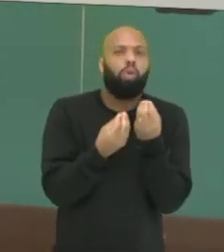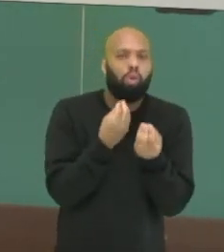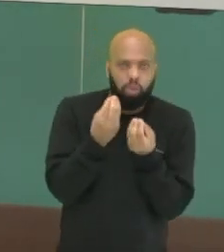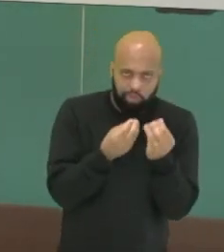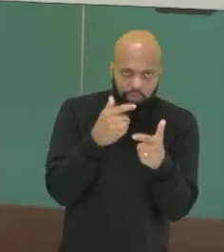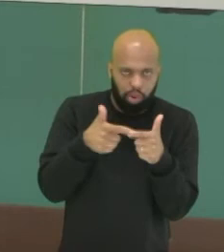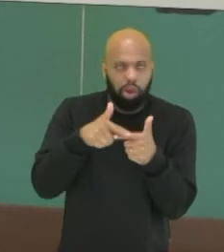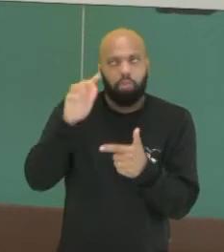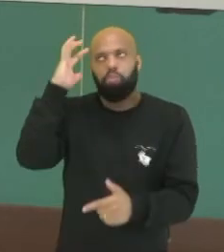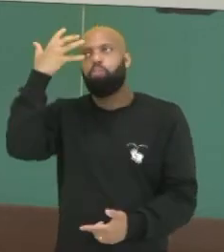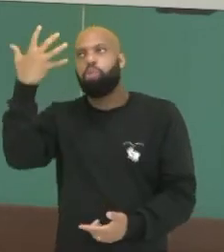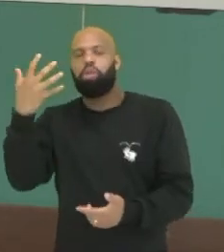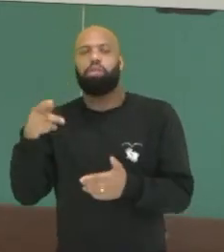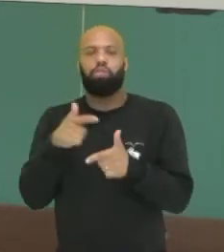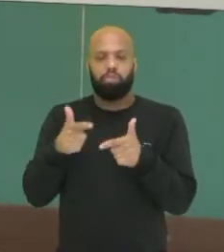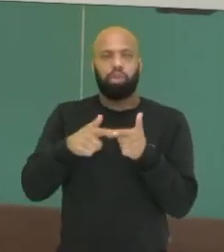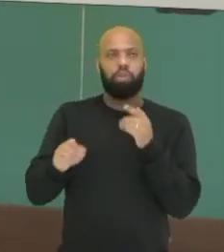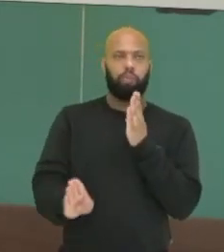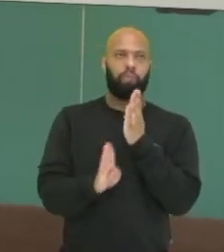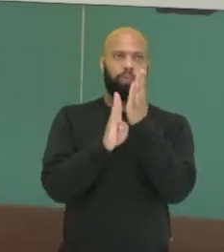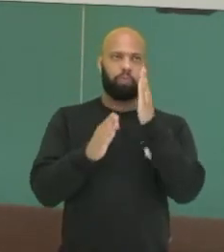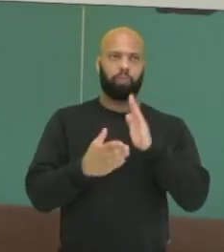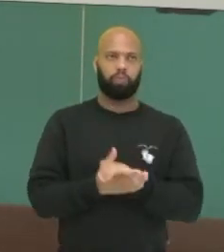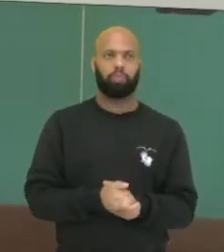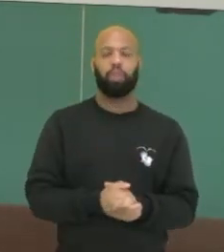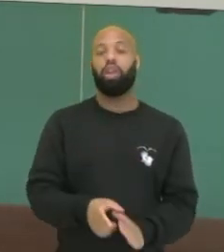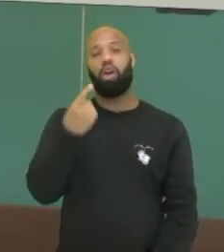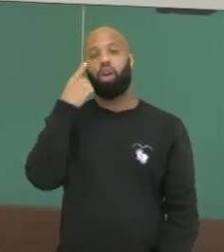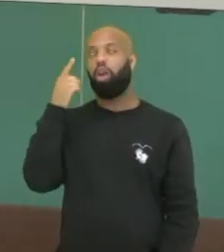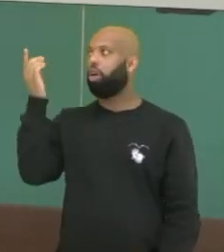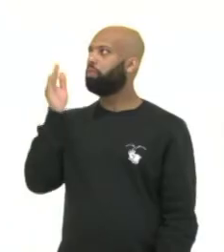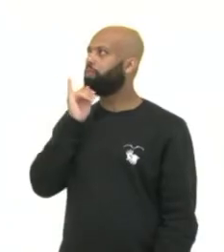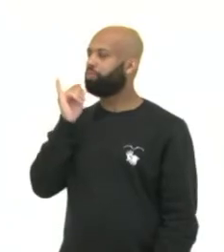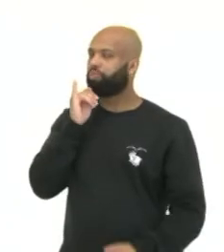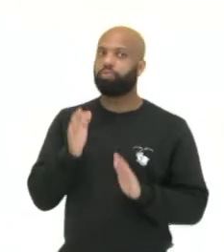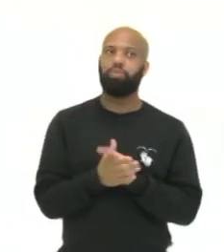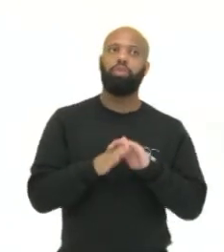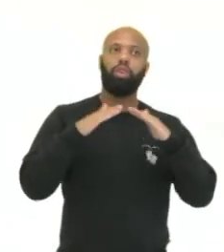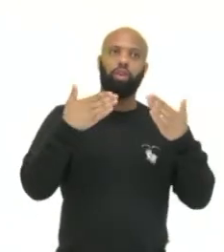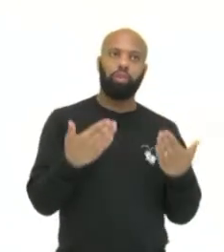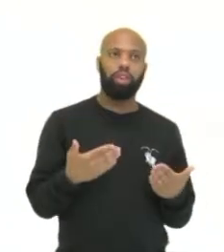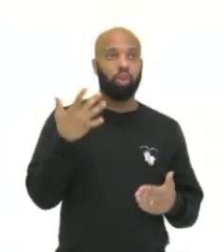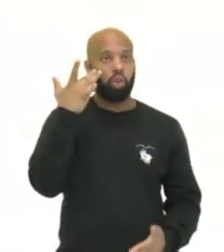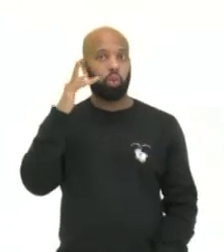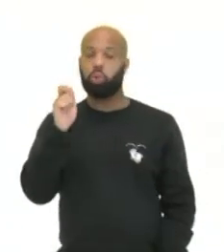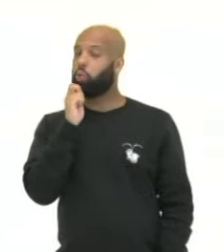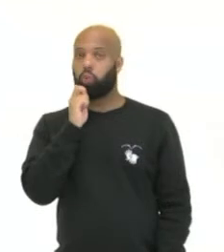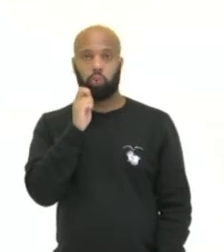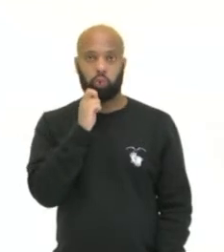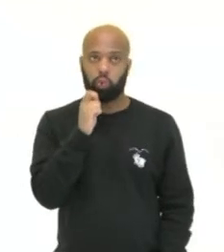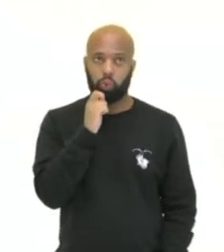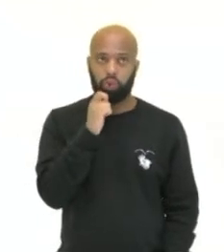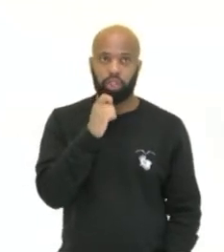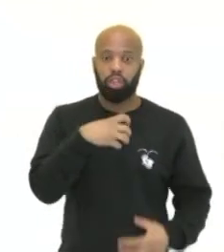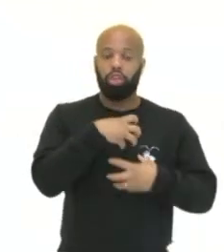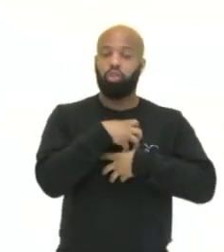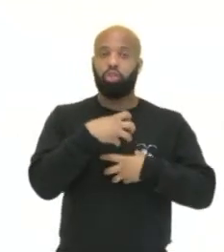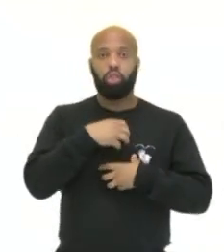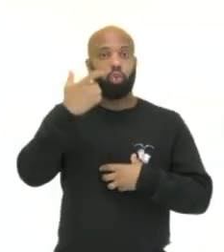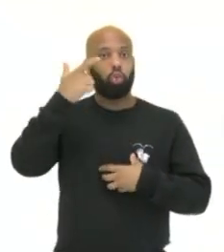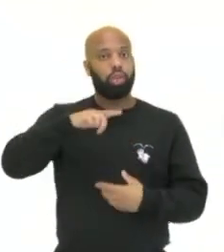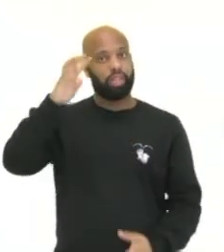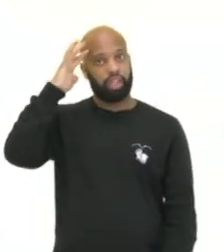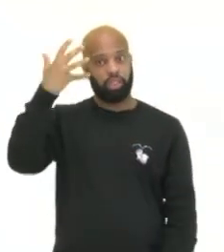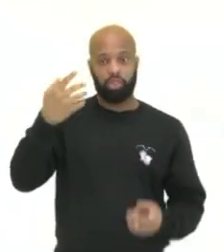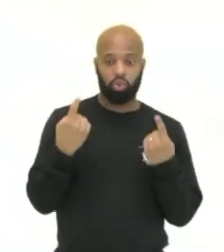problema identificado pelo articulista. Vejamos um exemplo. Embora não saibamos ainda o antídoto que usaremos